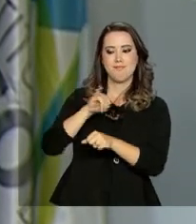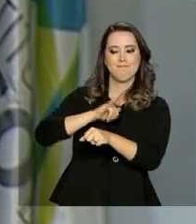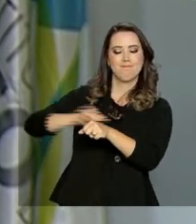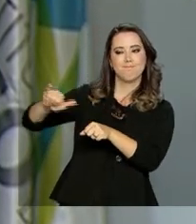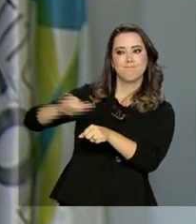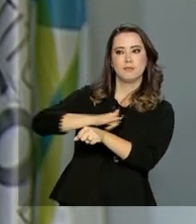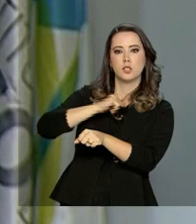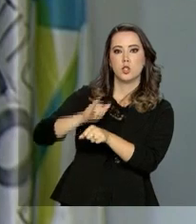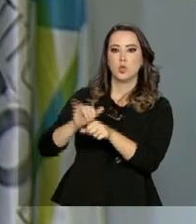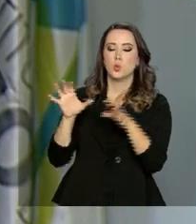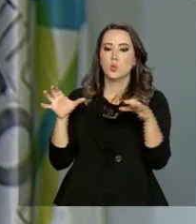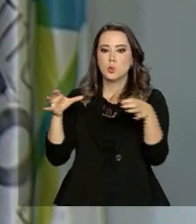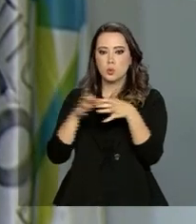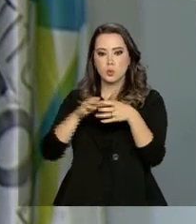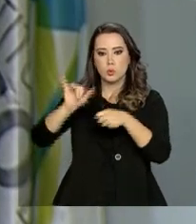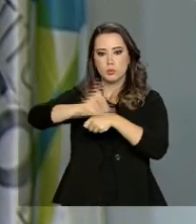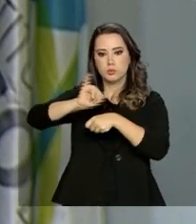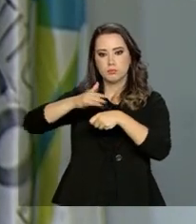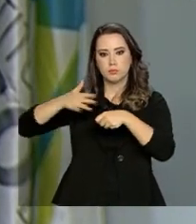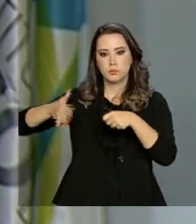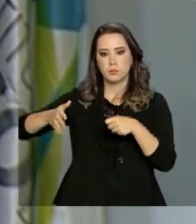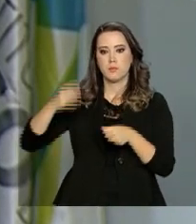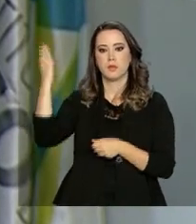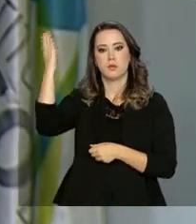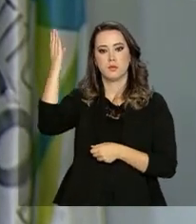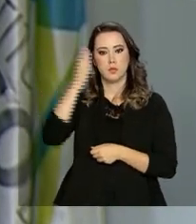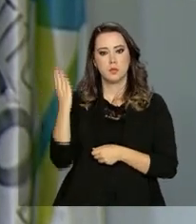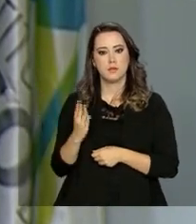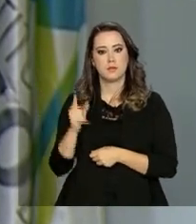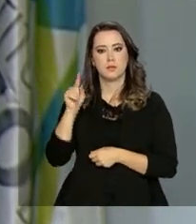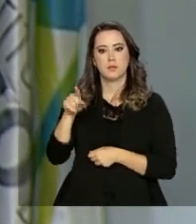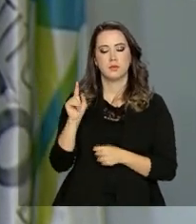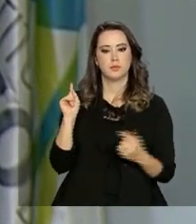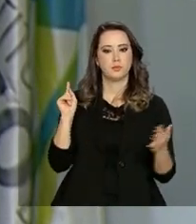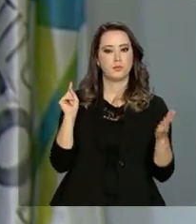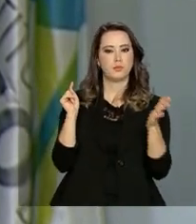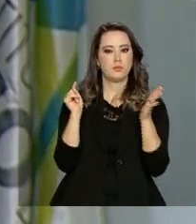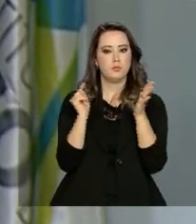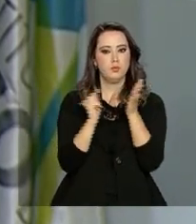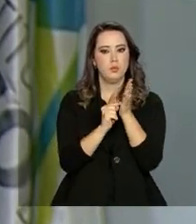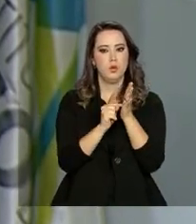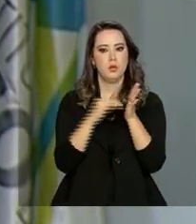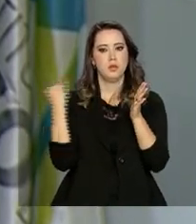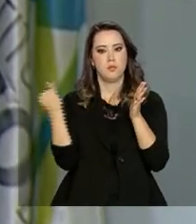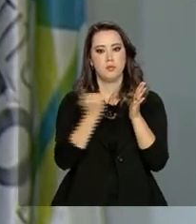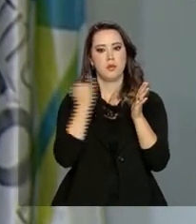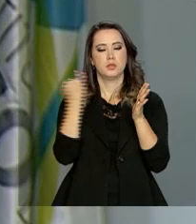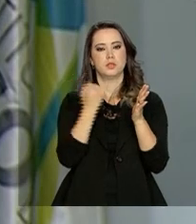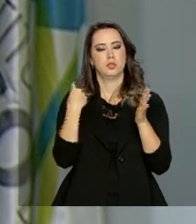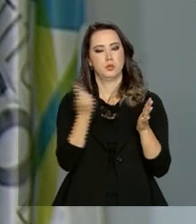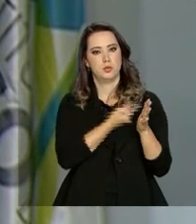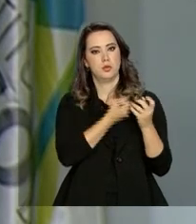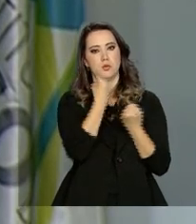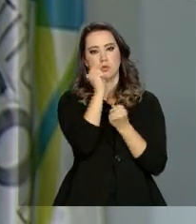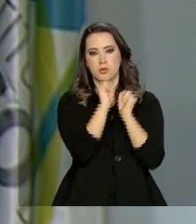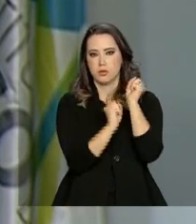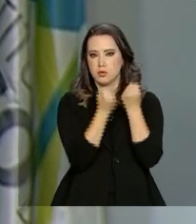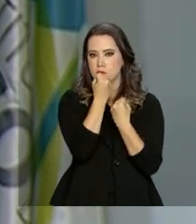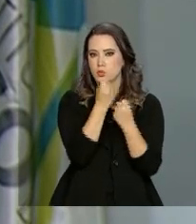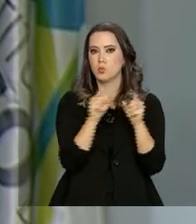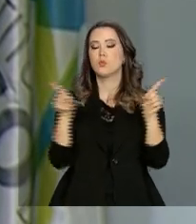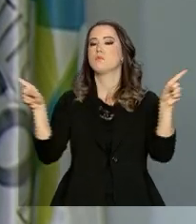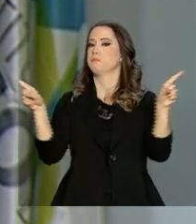siderurgia para o brasil o papel central que tem na nossa indústria em nossa